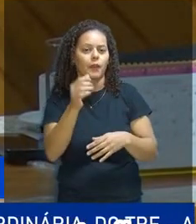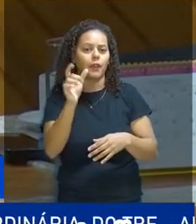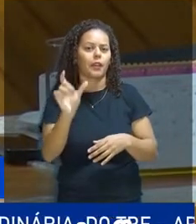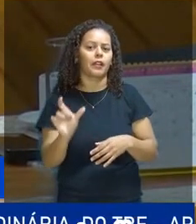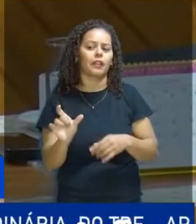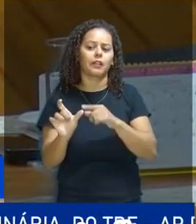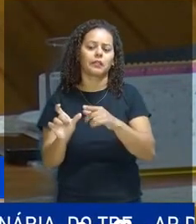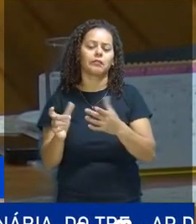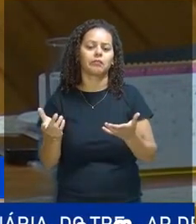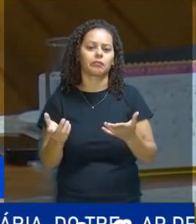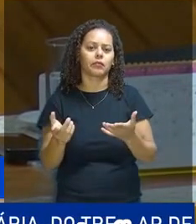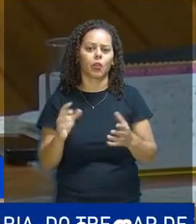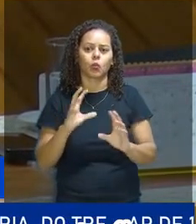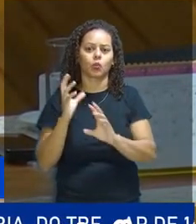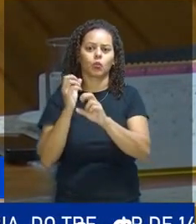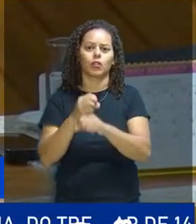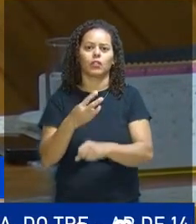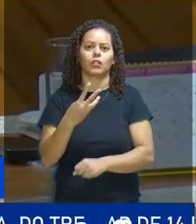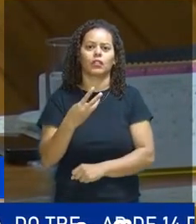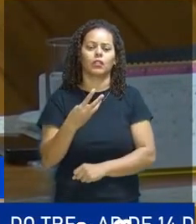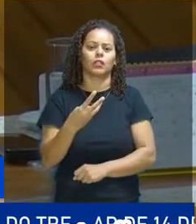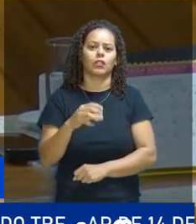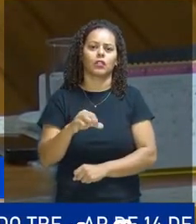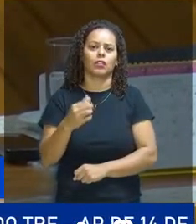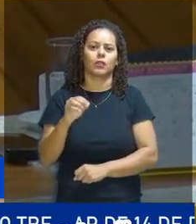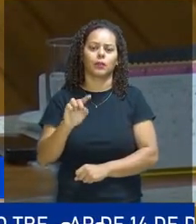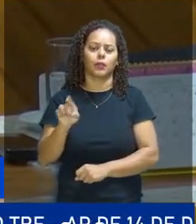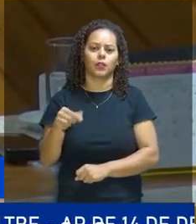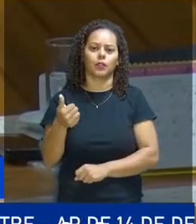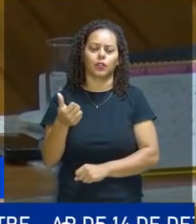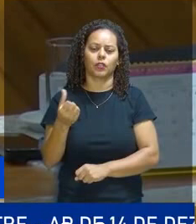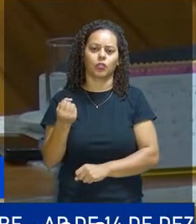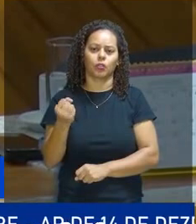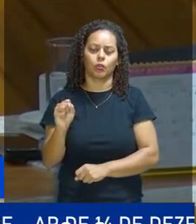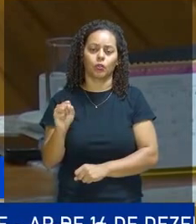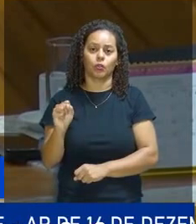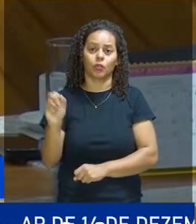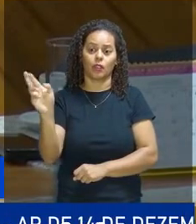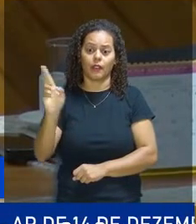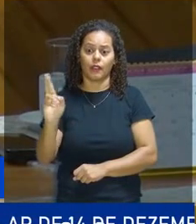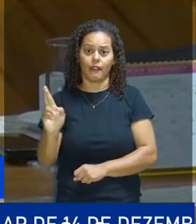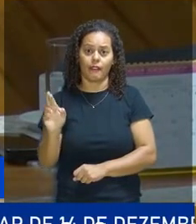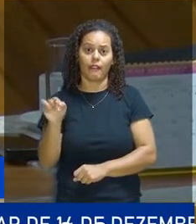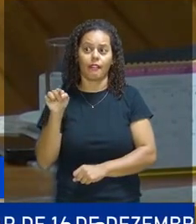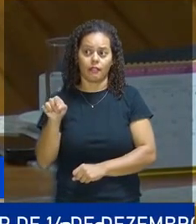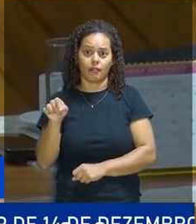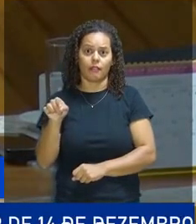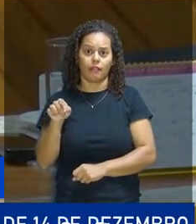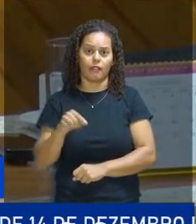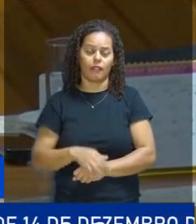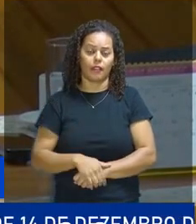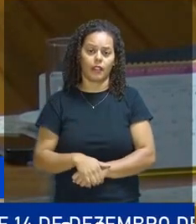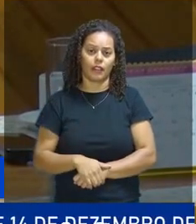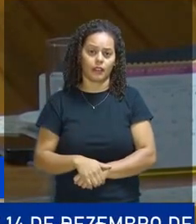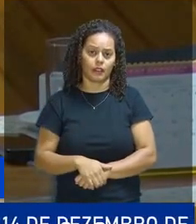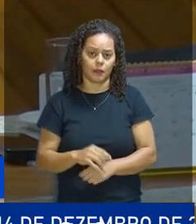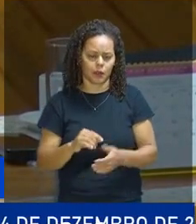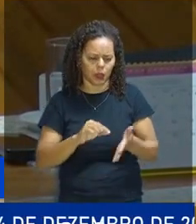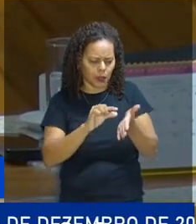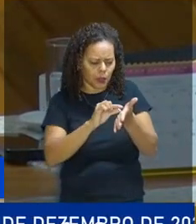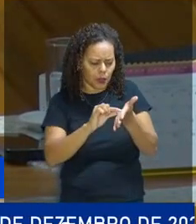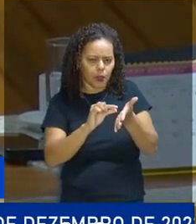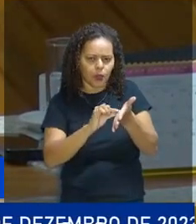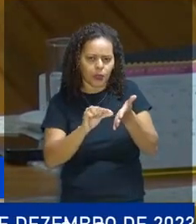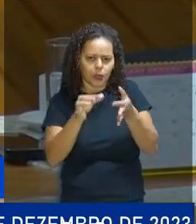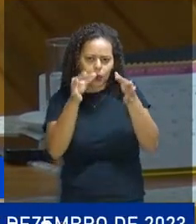despesas somam R$ 399.228, conforme lançado em prestação de contas. E na descrição do